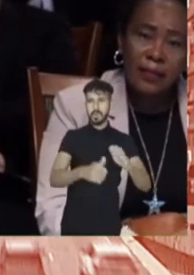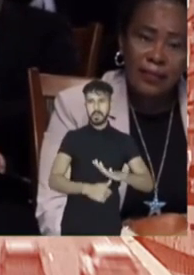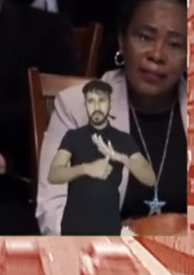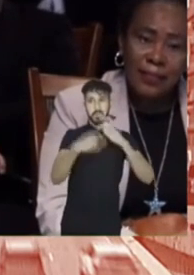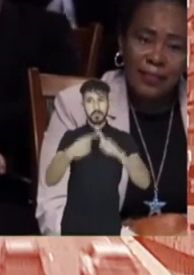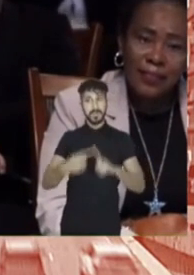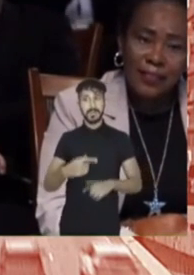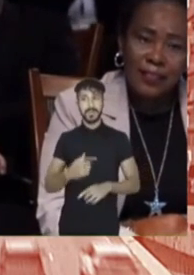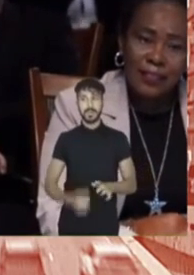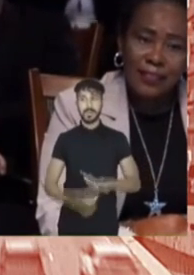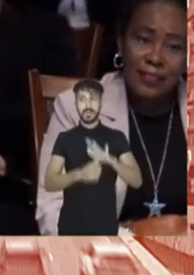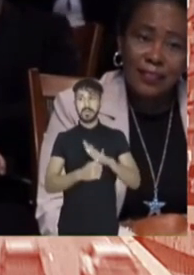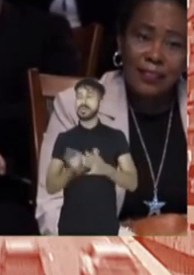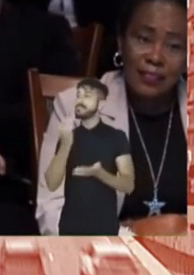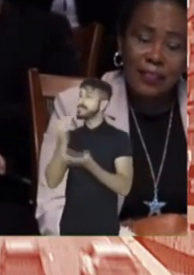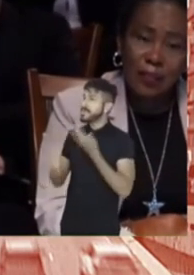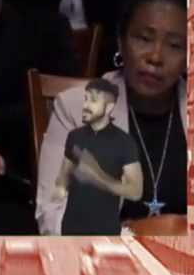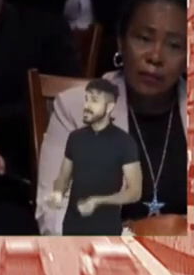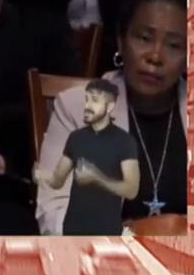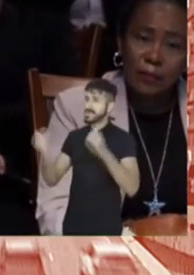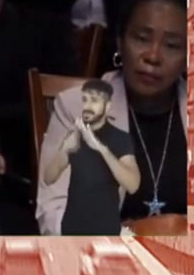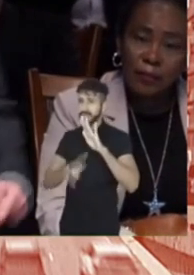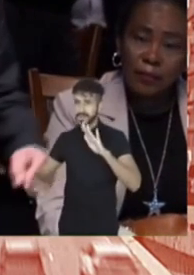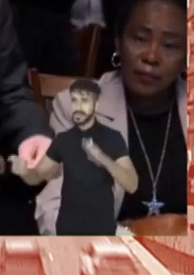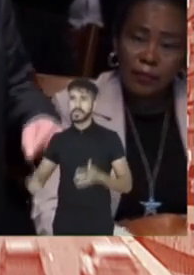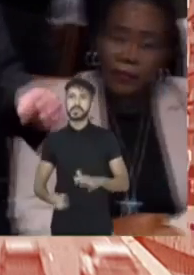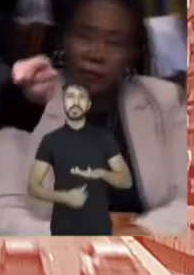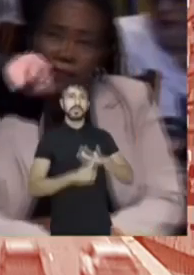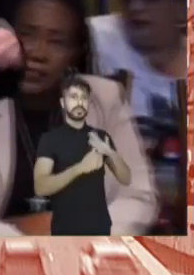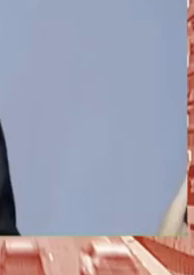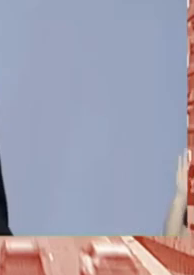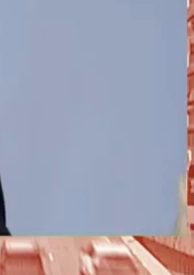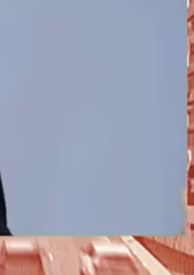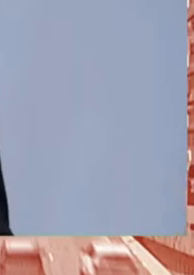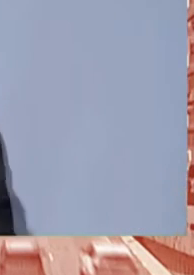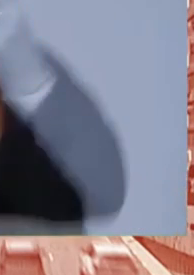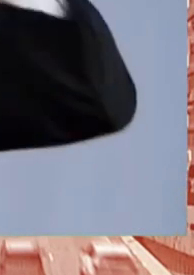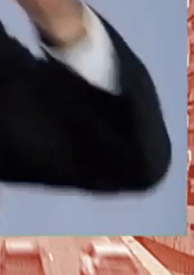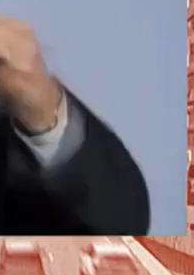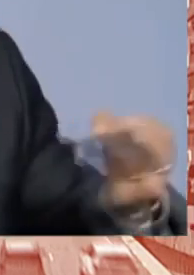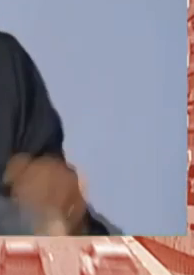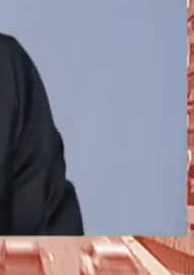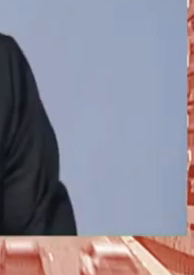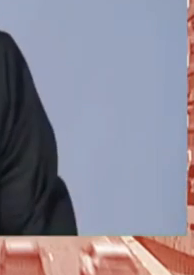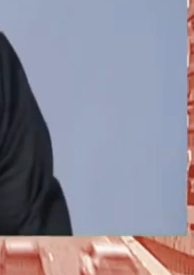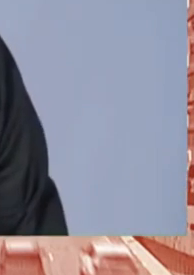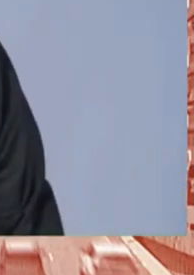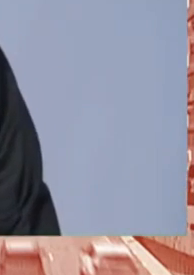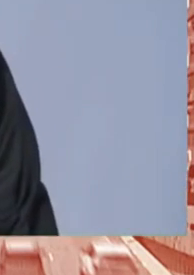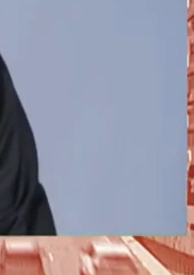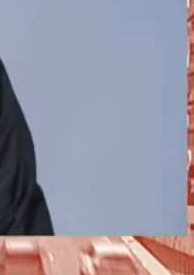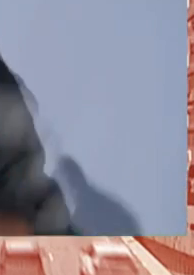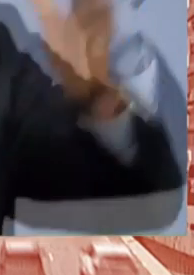olha, o PT trabalha para vencer no primeiro turno e tem estratégias para isso. E uma delas foi essa que a gente